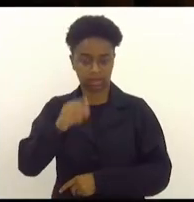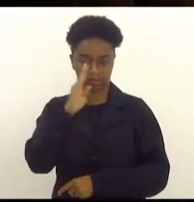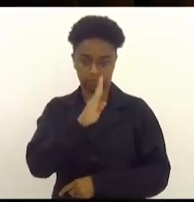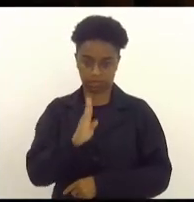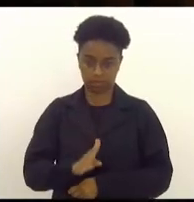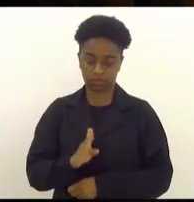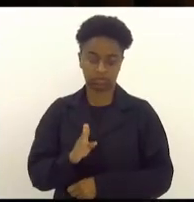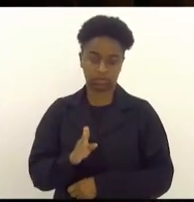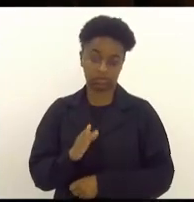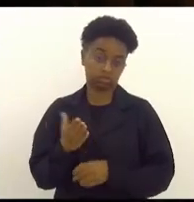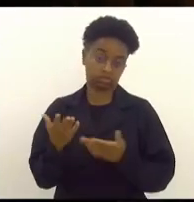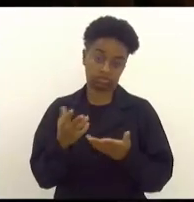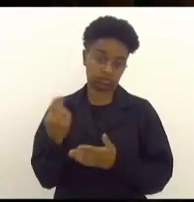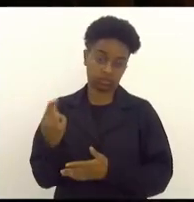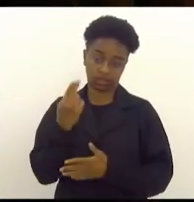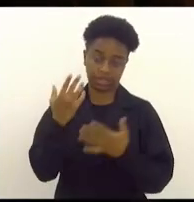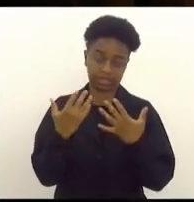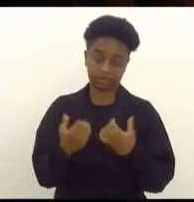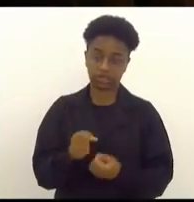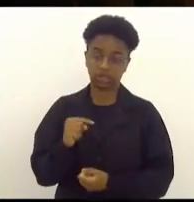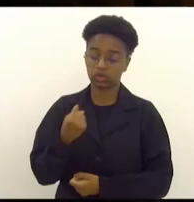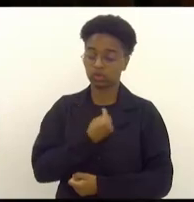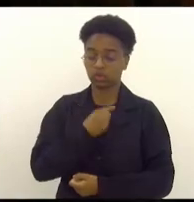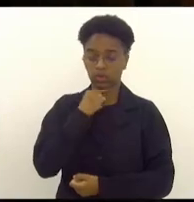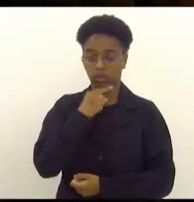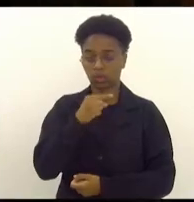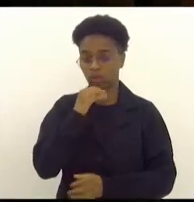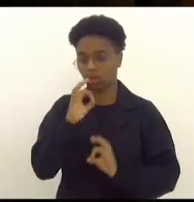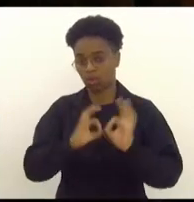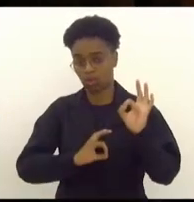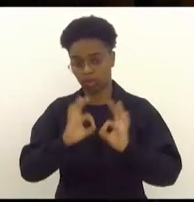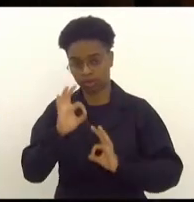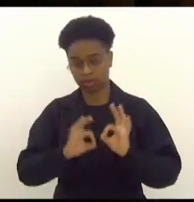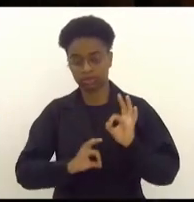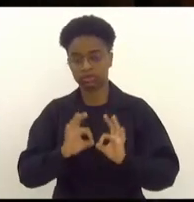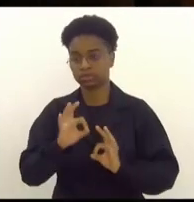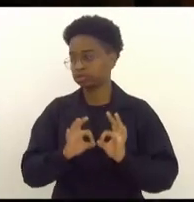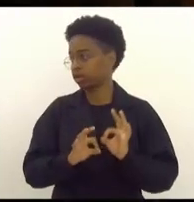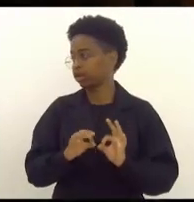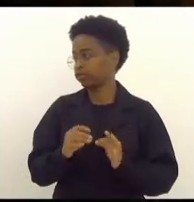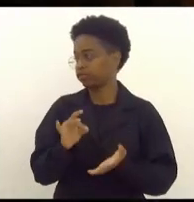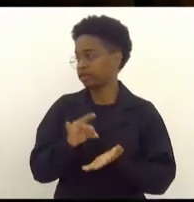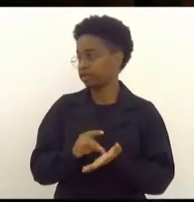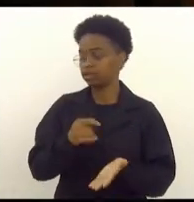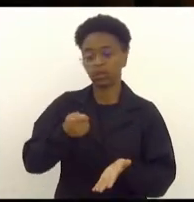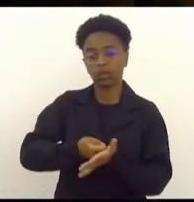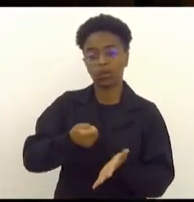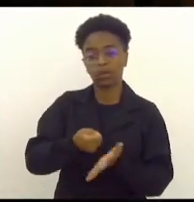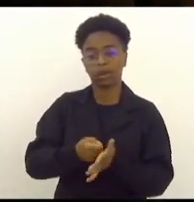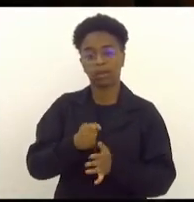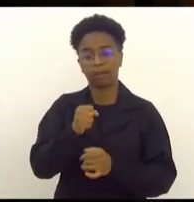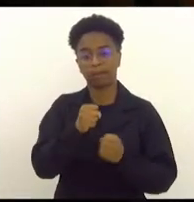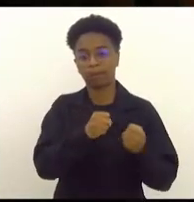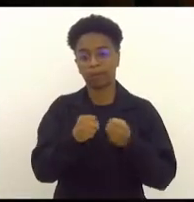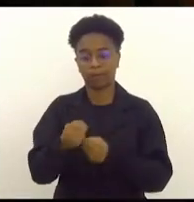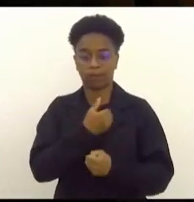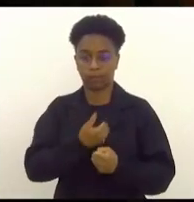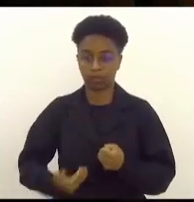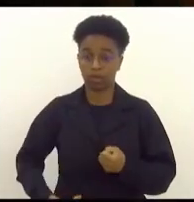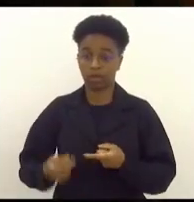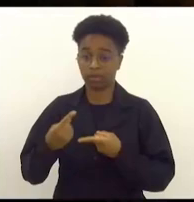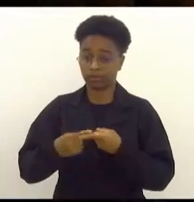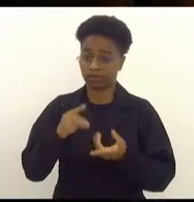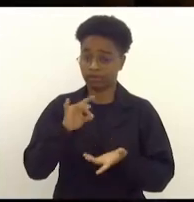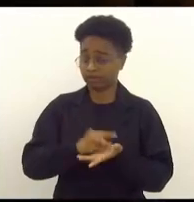não é possível que nós não consigamos nos organizar para cobrar do poder público Porque no final das